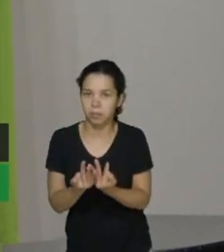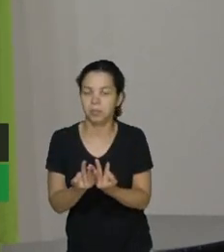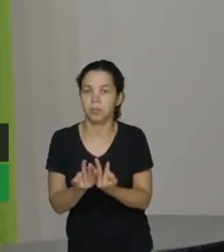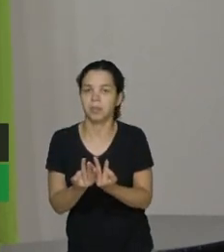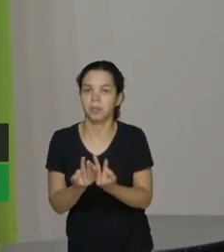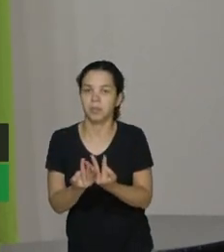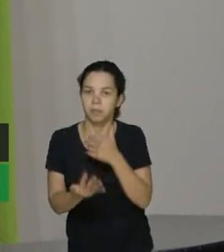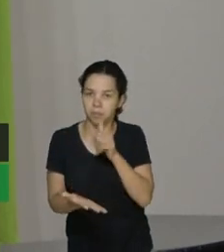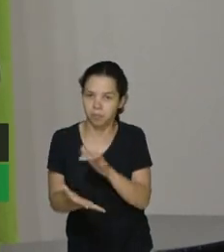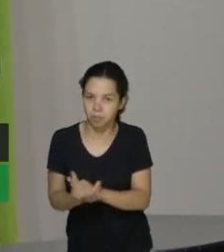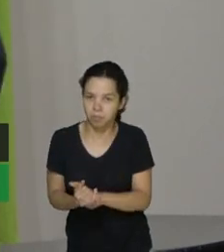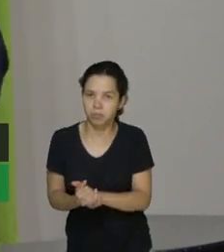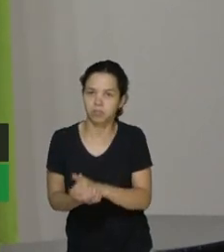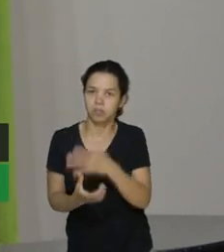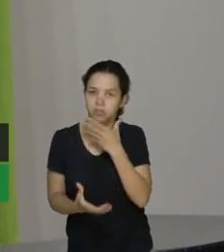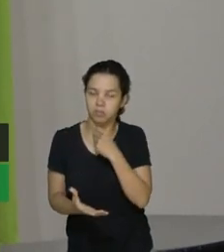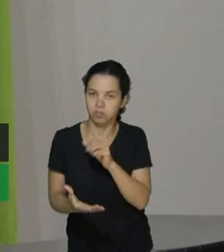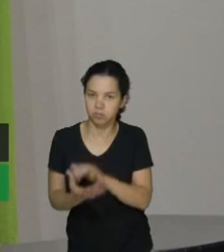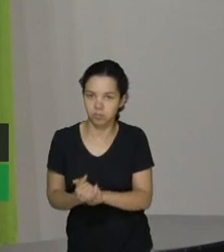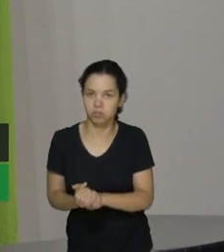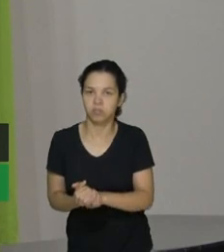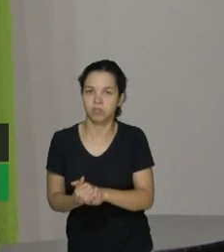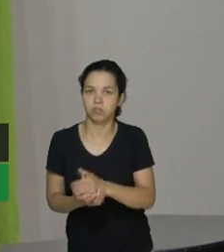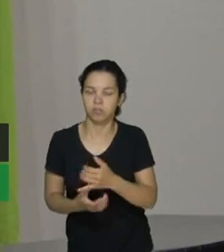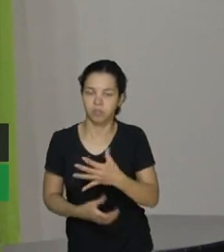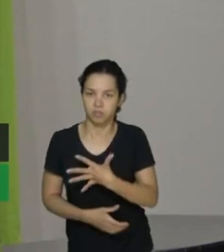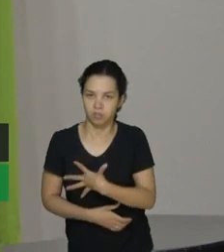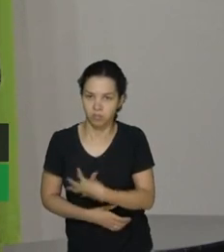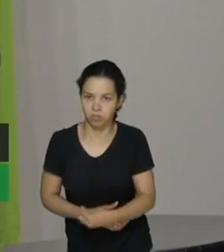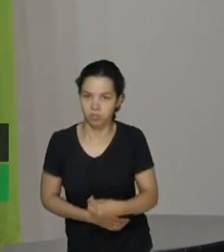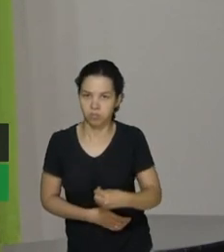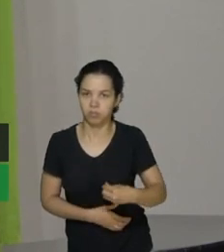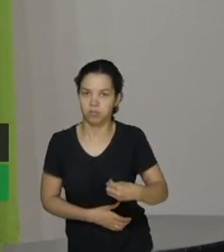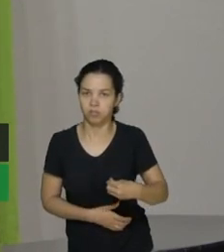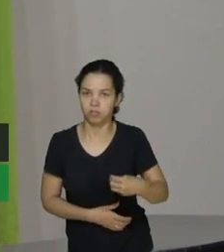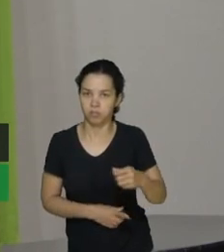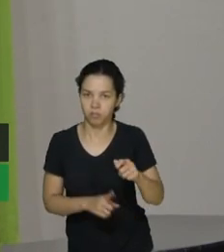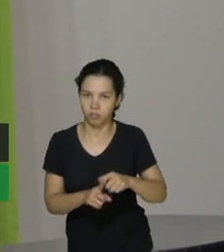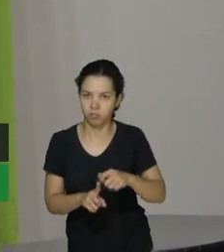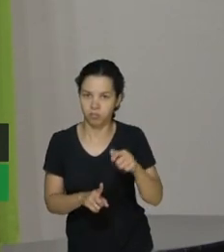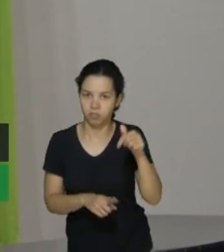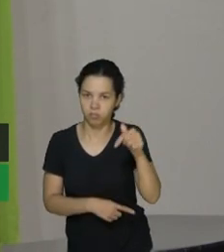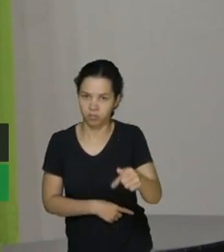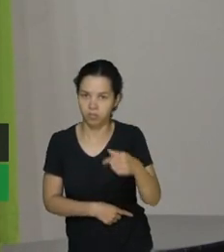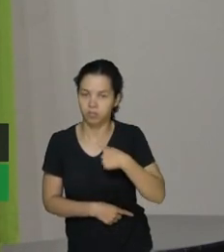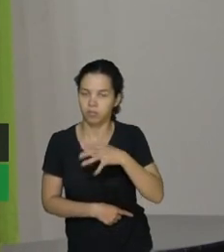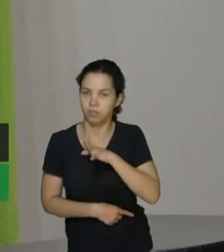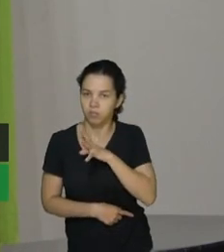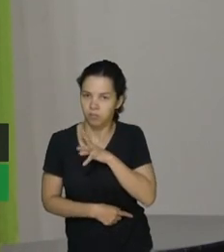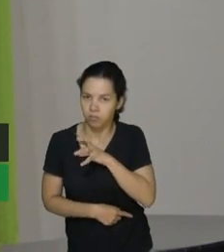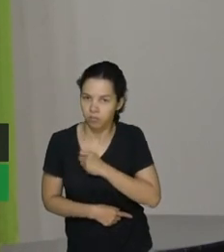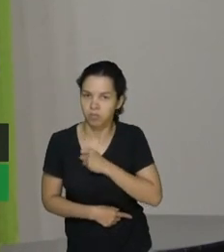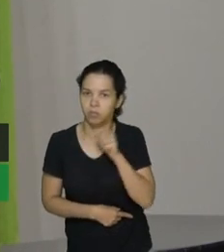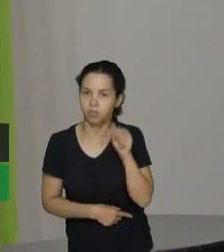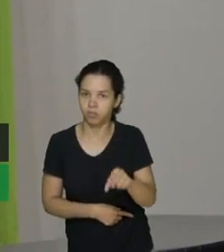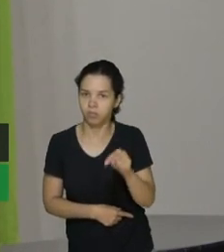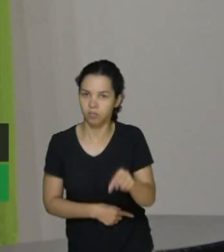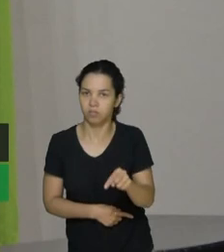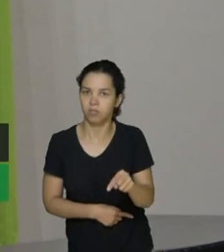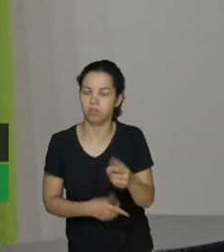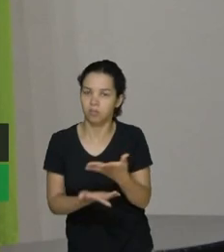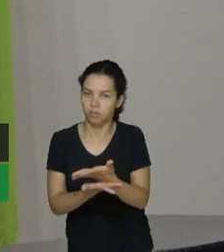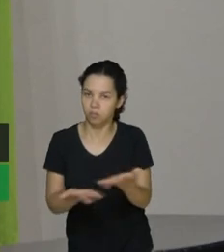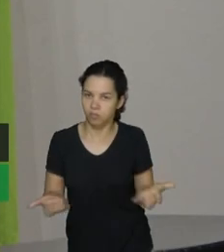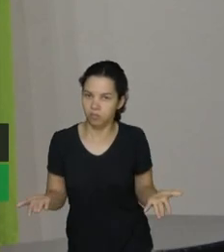pais, a minha filha, que está com 7 meses, a Maria Clara, que eu amo muito, muito mesmo. É por todos